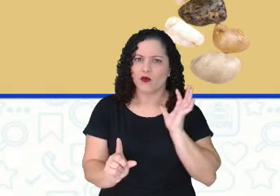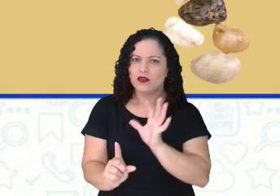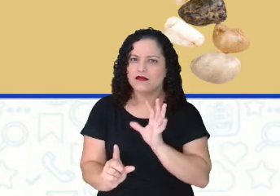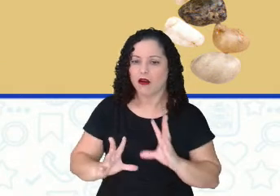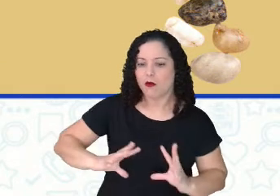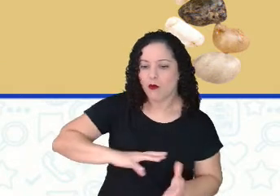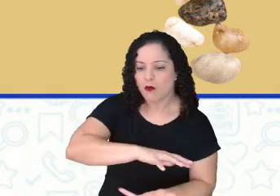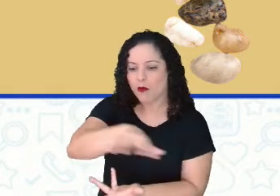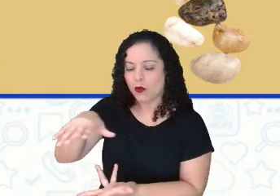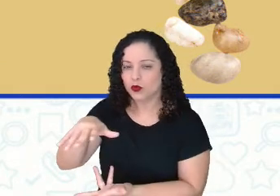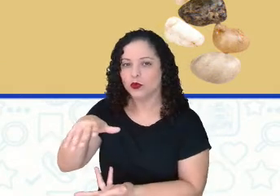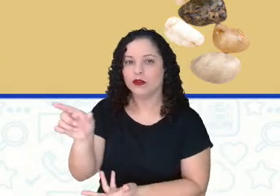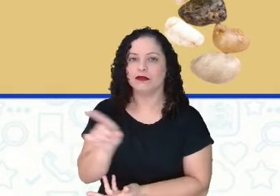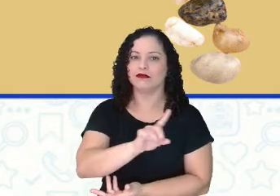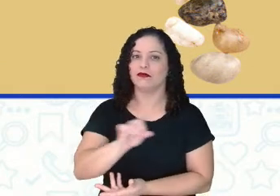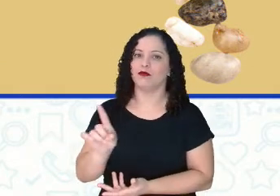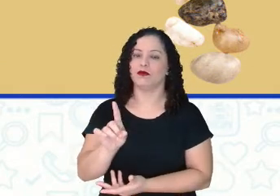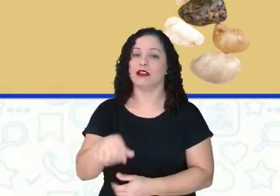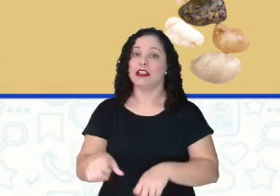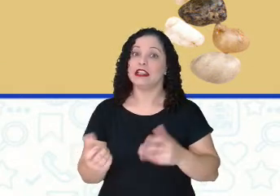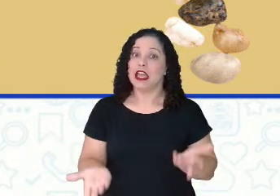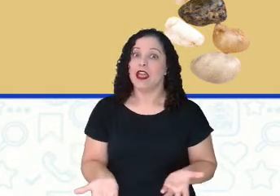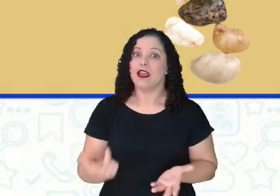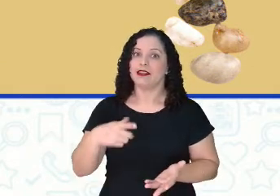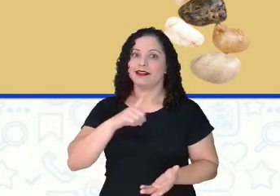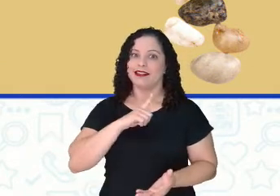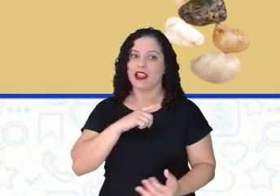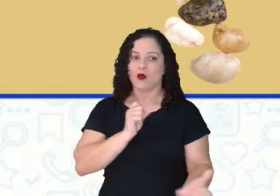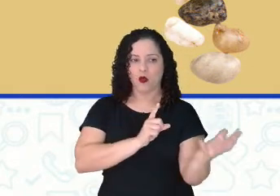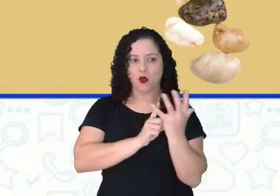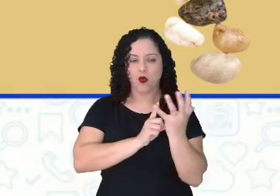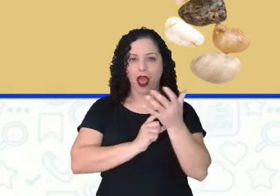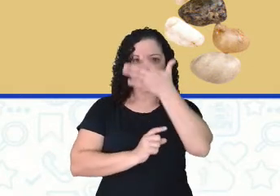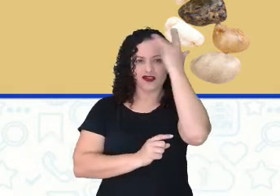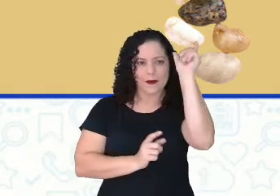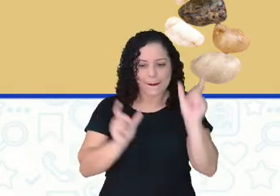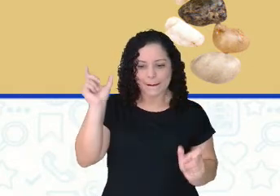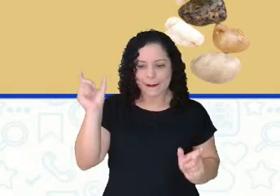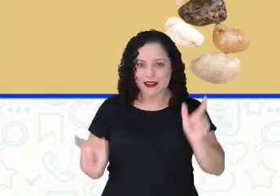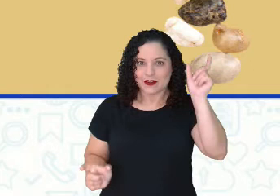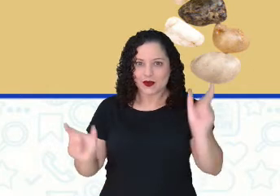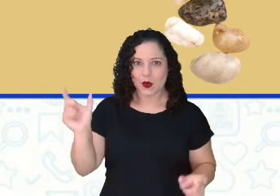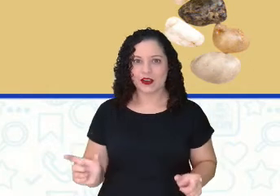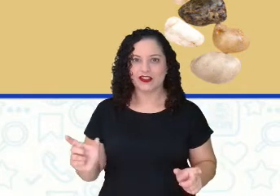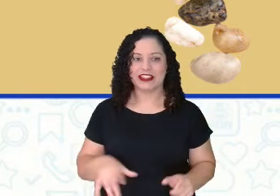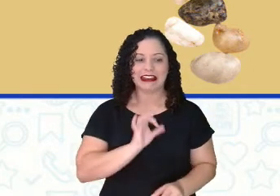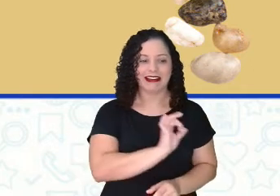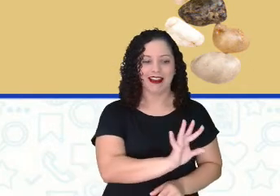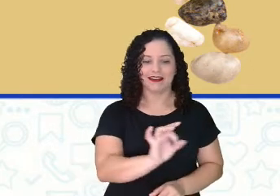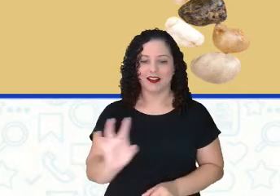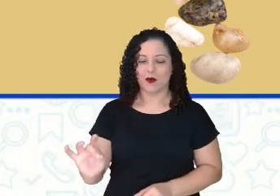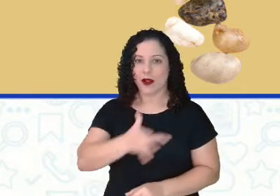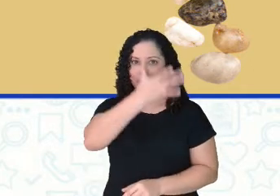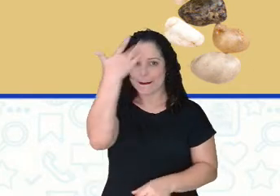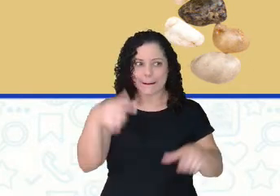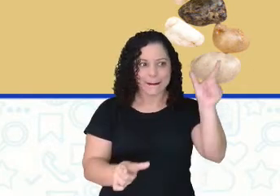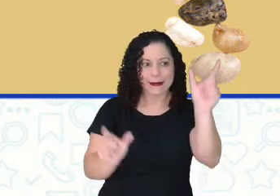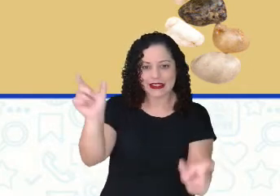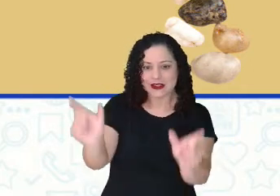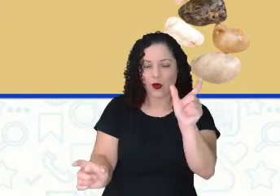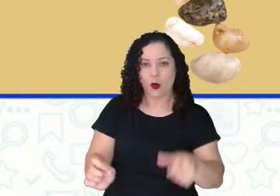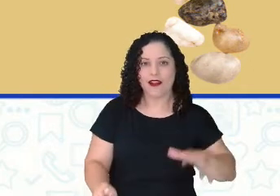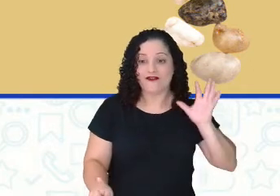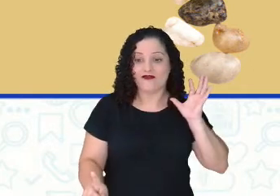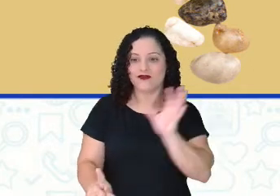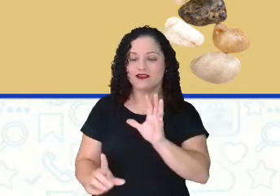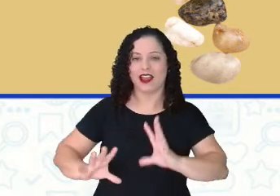educação transforma as pessoas e as pessoas transformam o mundo. Então, ter